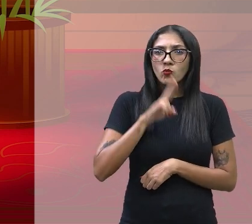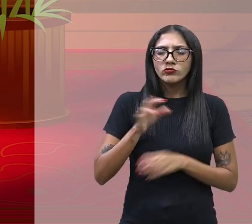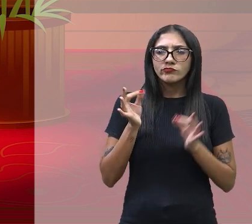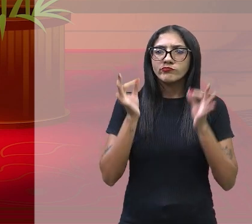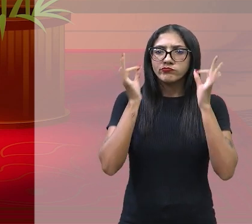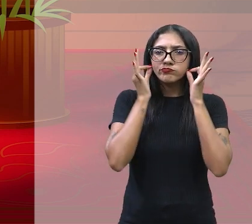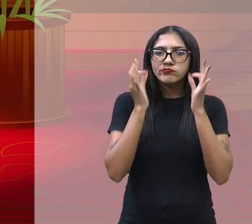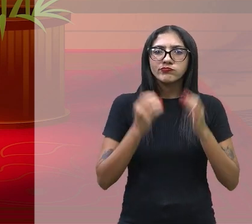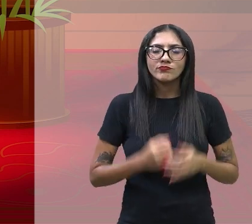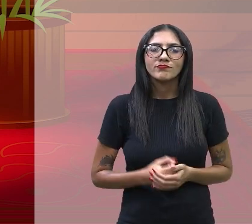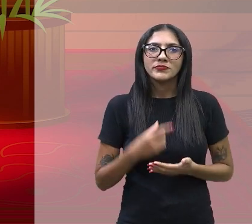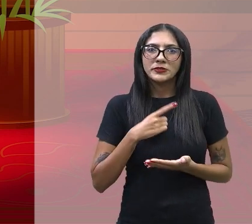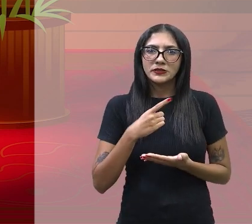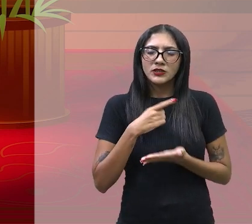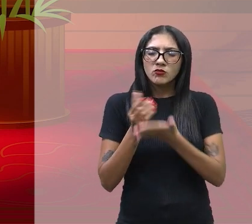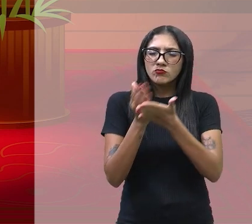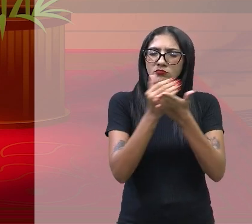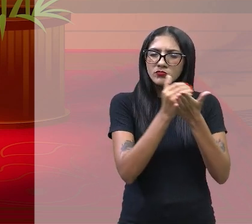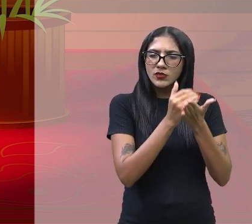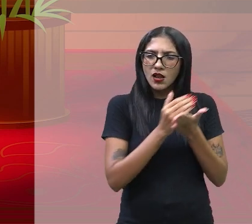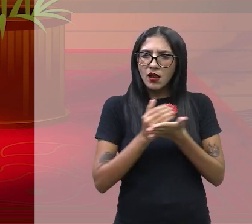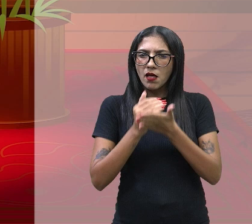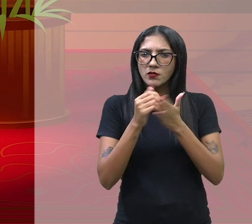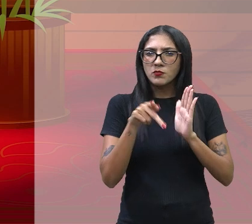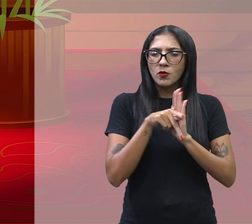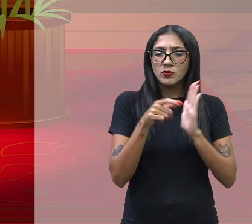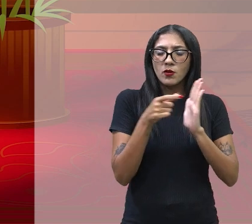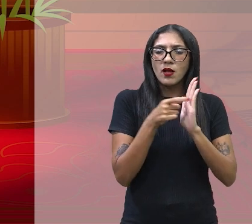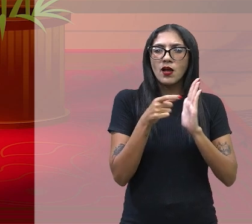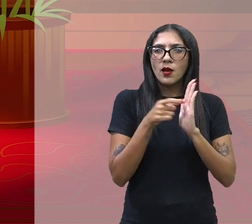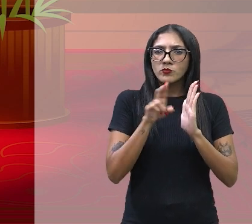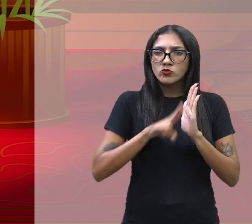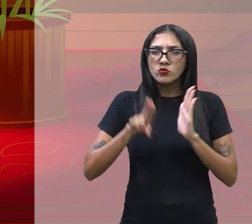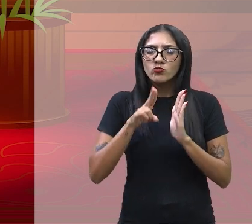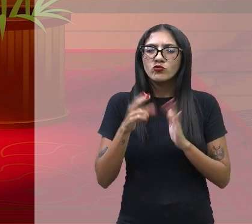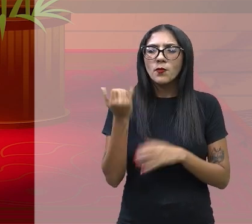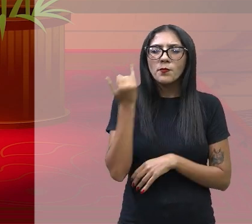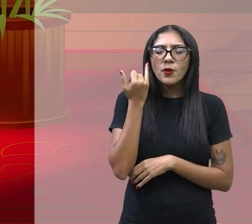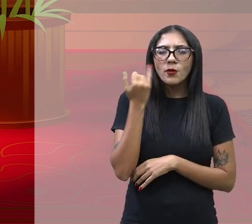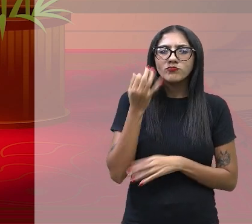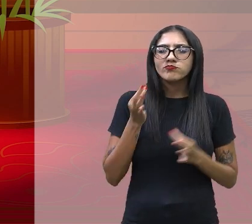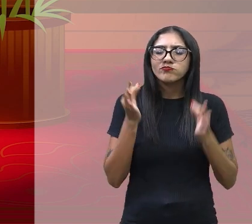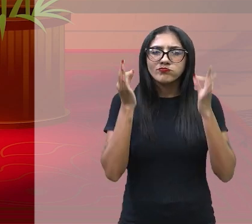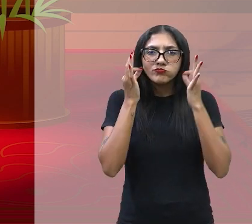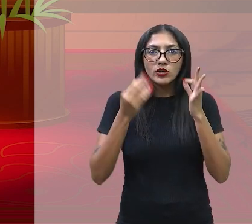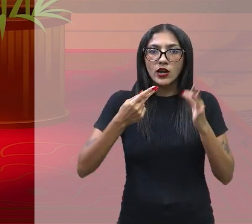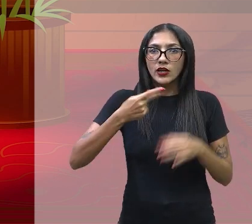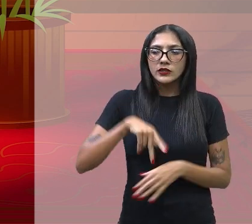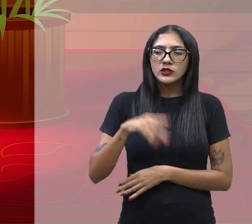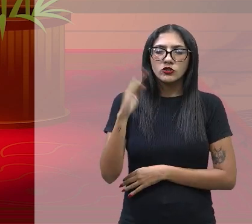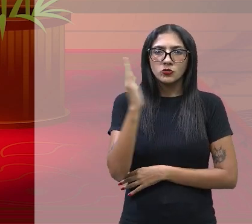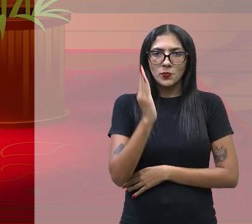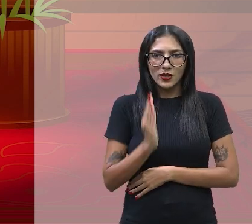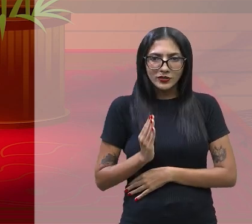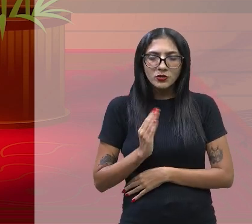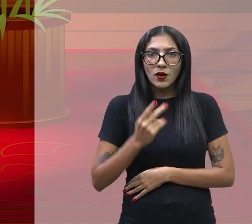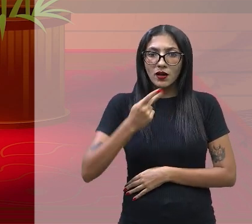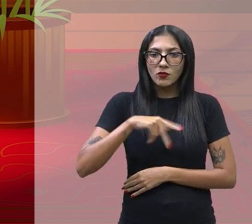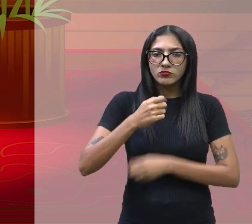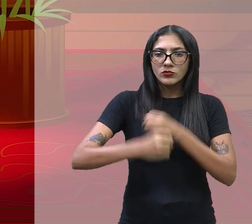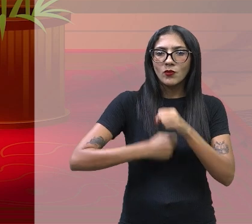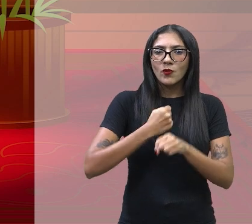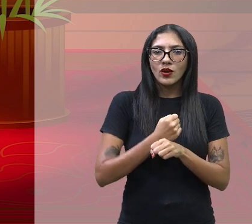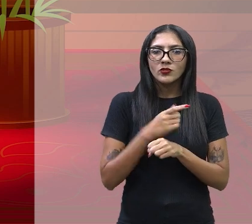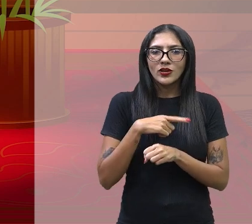do Spotify Brasil, o tempo médio de uso da plataforma pelos usuários brasileiros durante esse ano foi